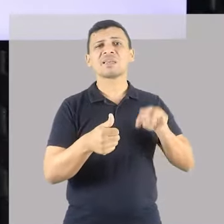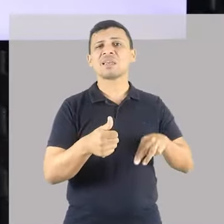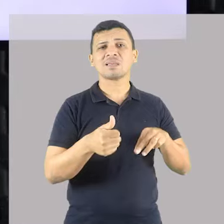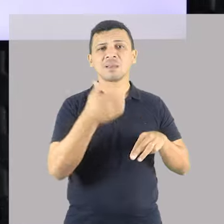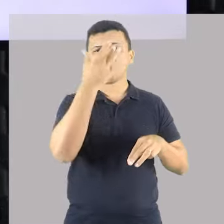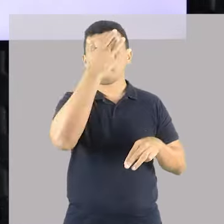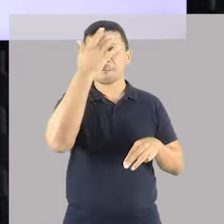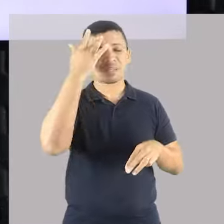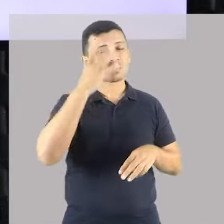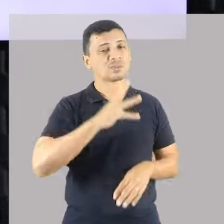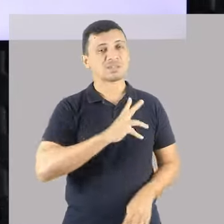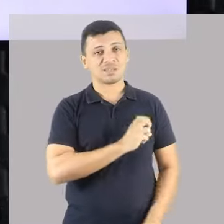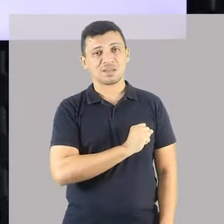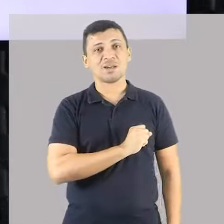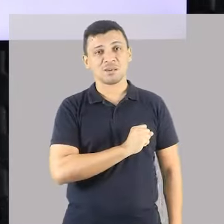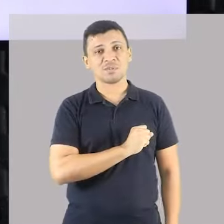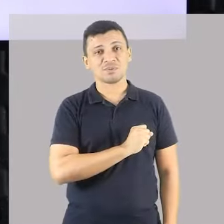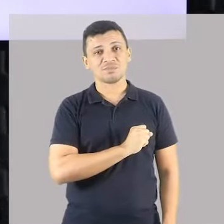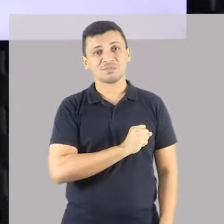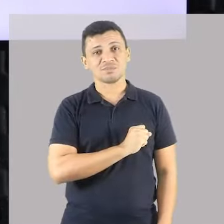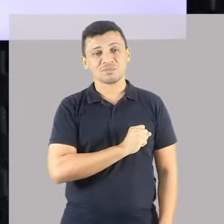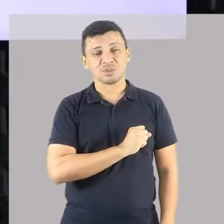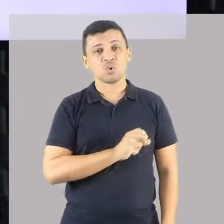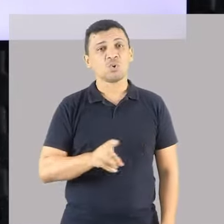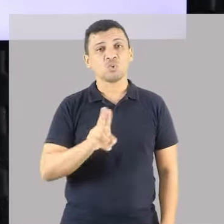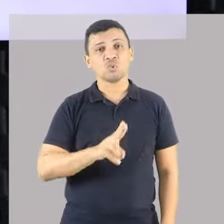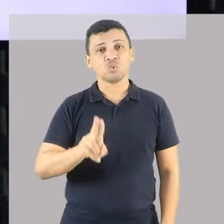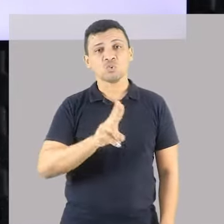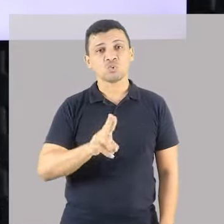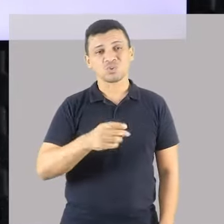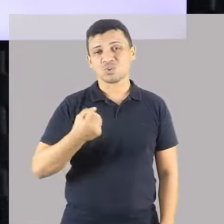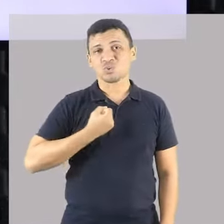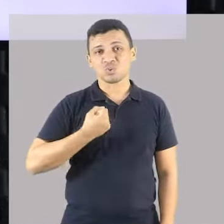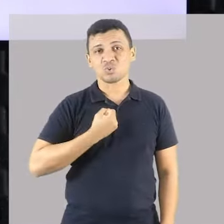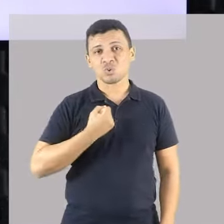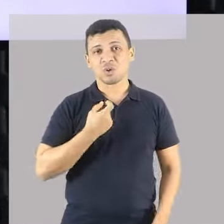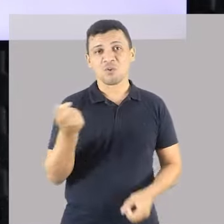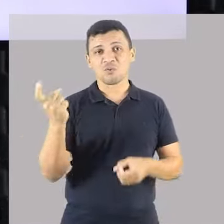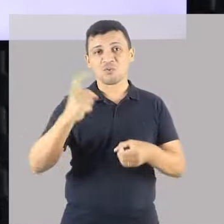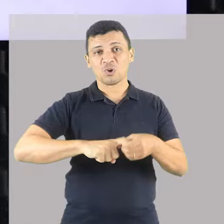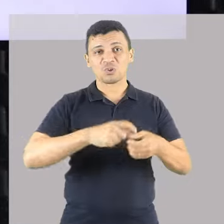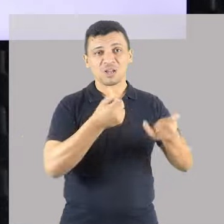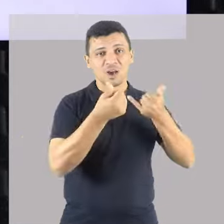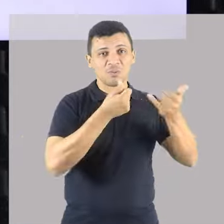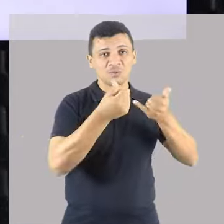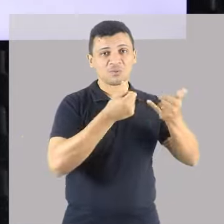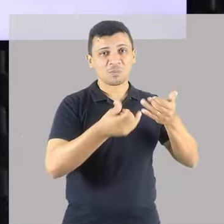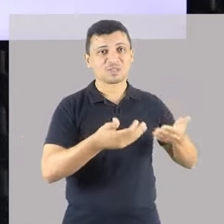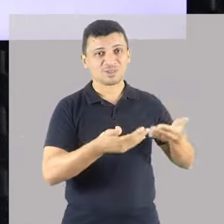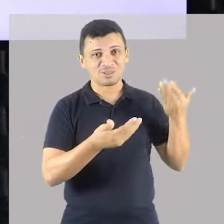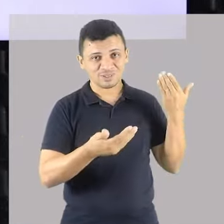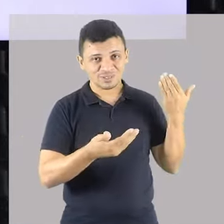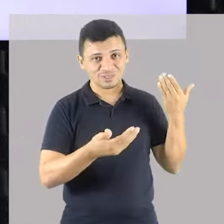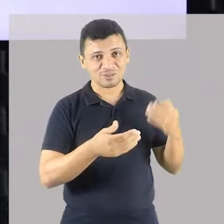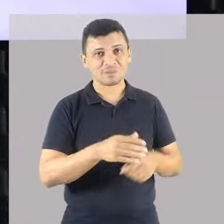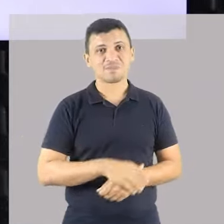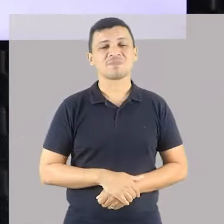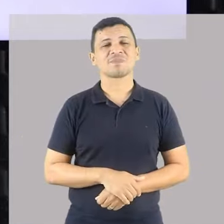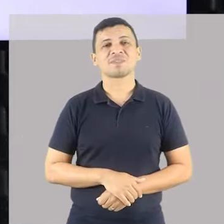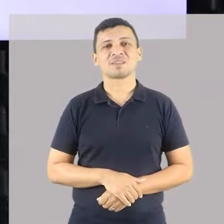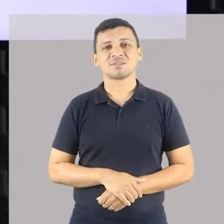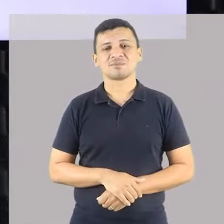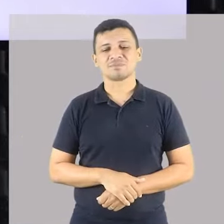que amam então ele usou agora o numeral Para retomar uma informação que ele já comentou Aí ele diz